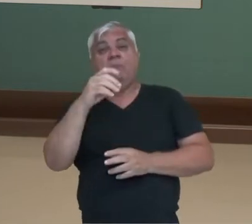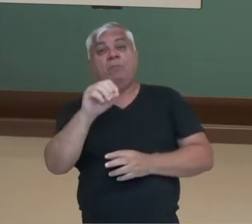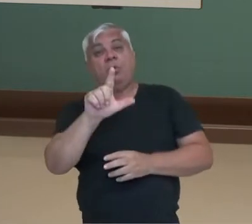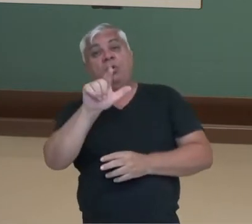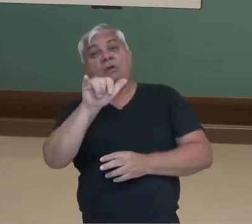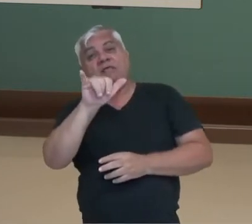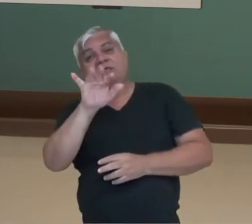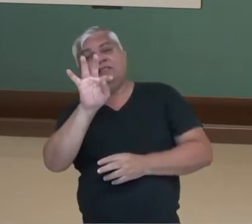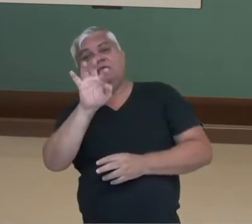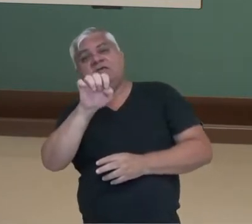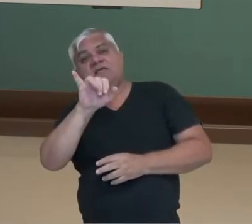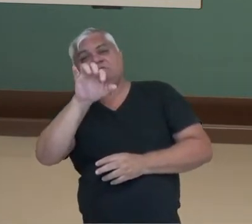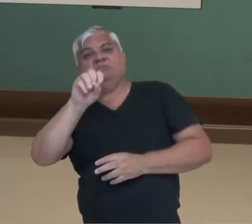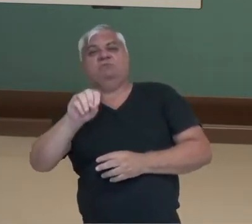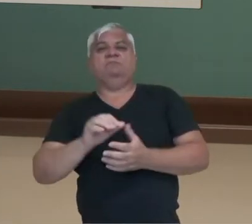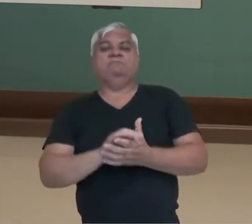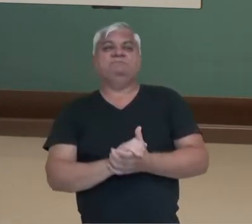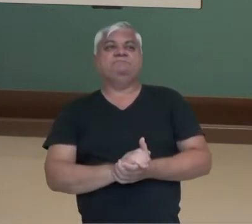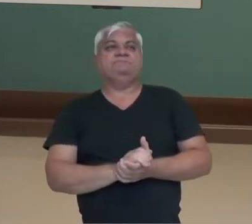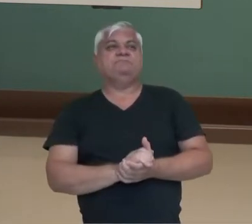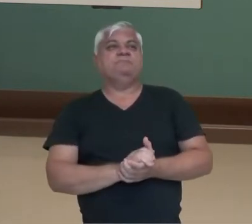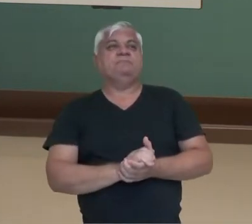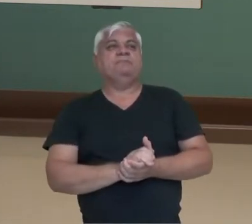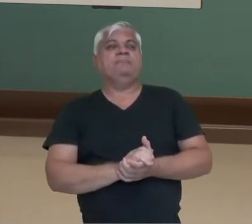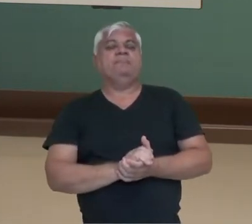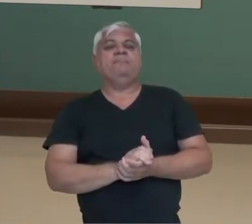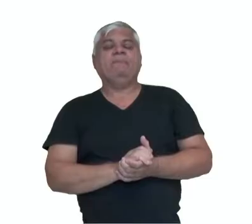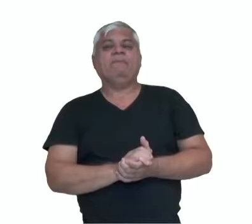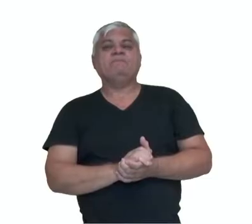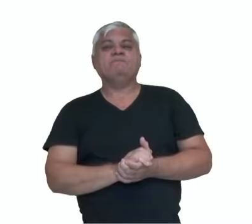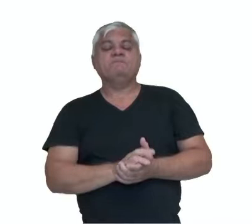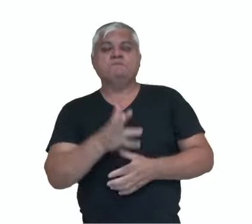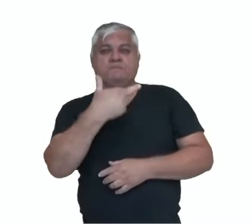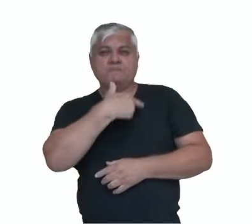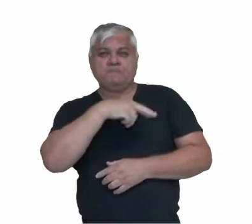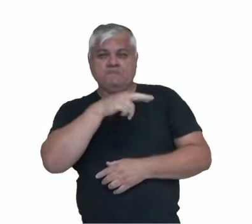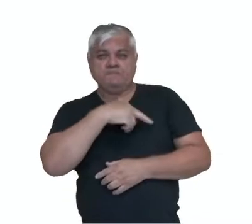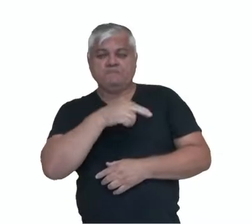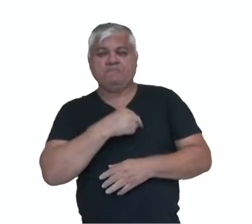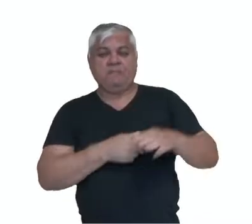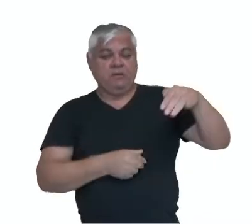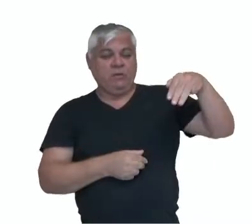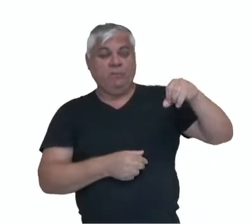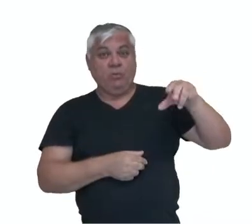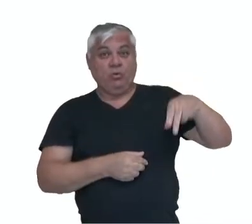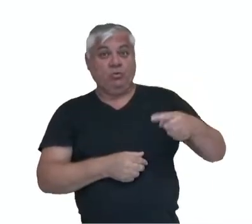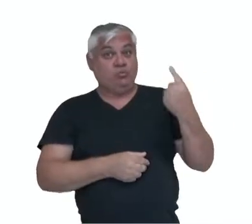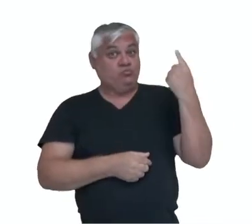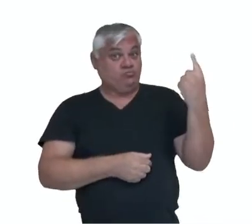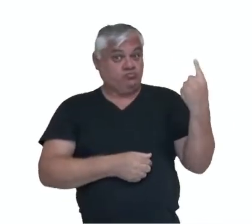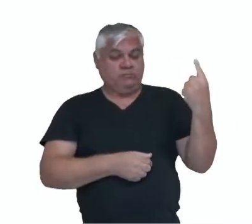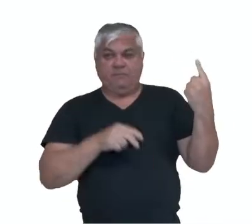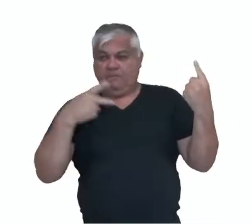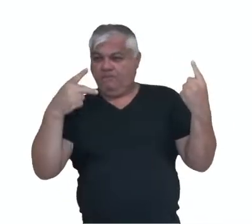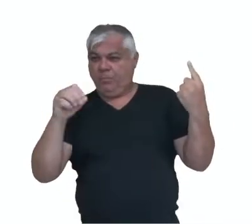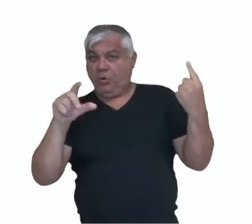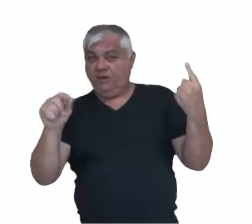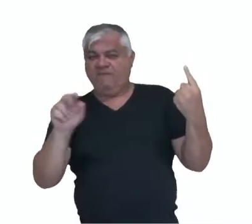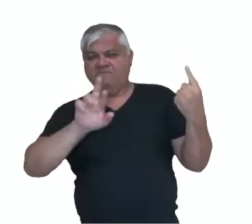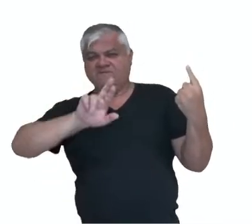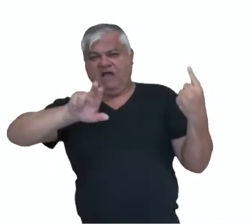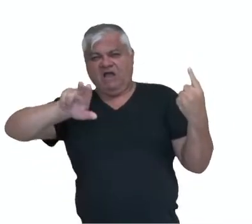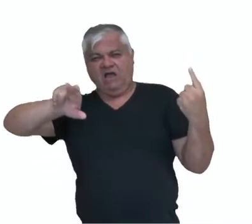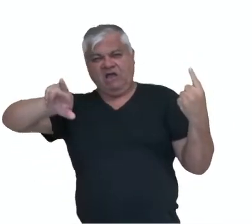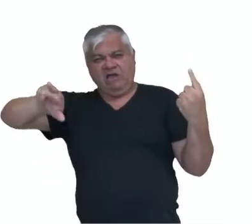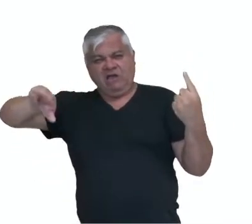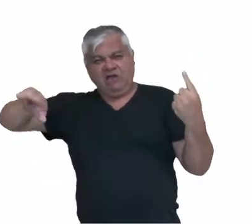em politeísmo, certo? As religiões monoteístas acreditam em um único deus, já os politeístas acreditam em